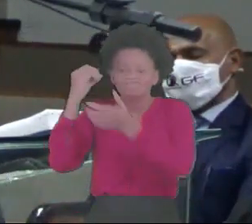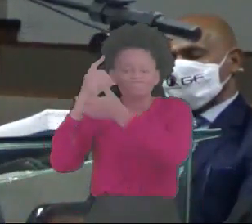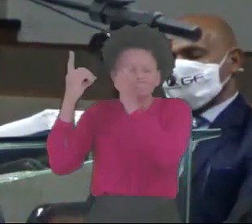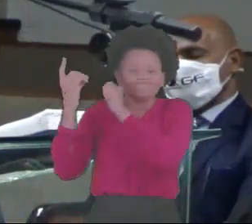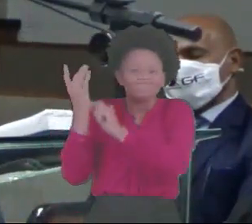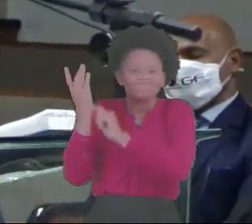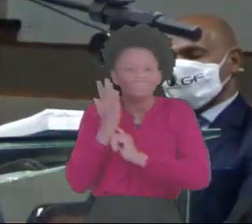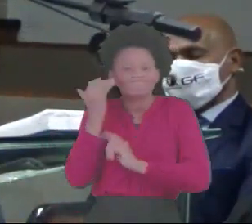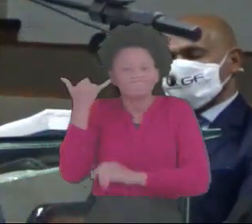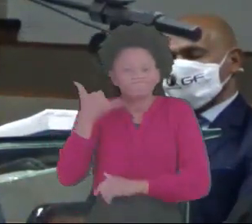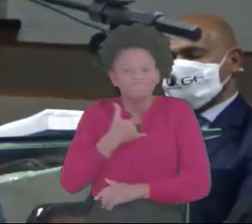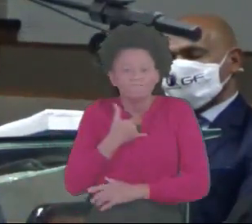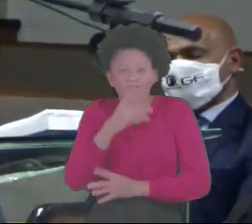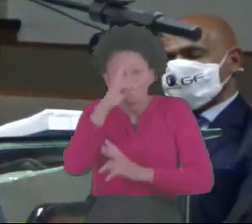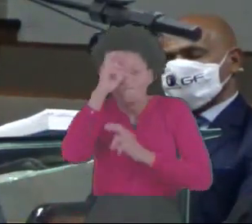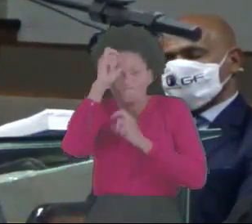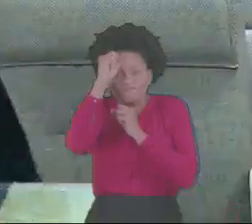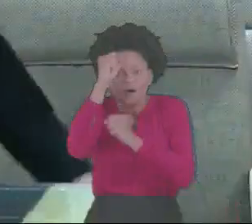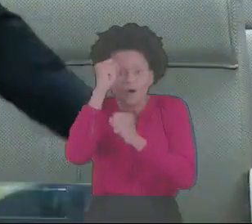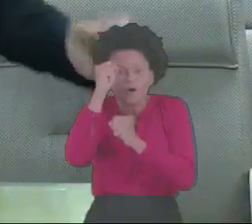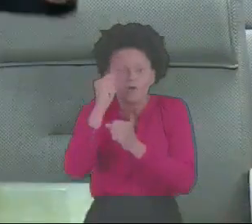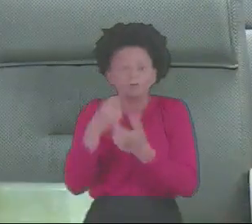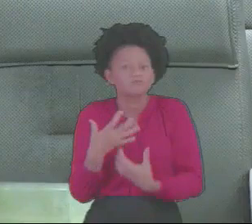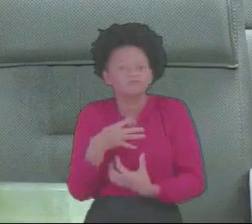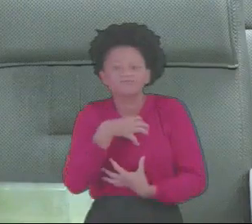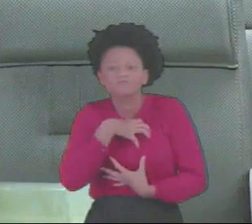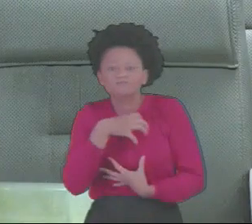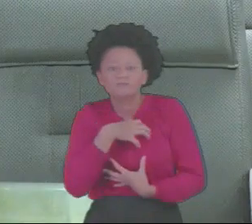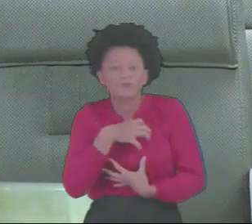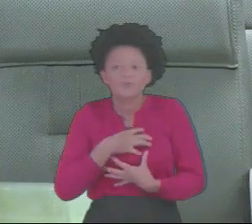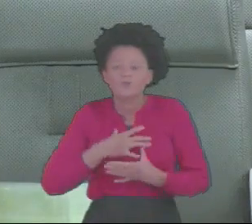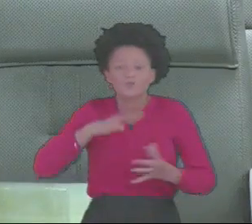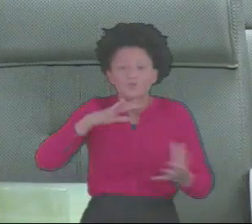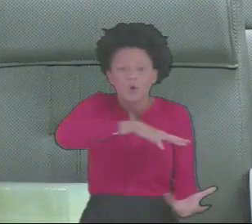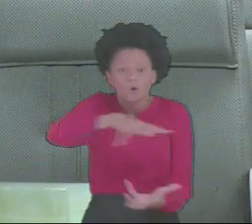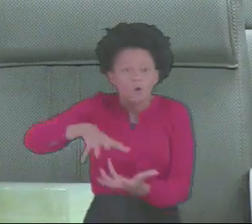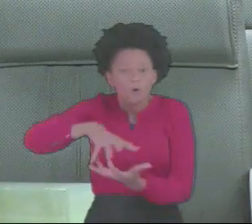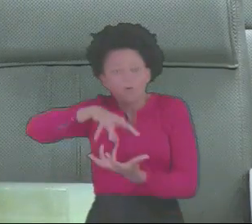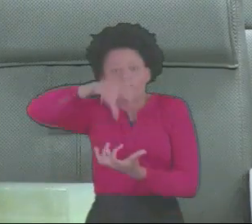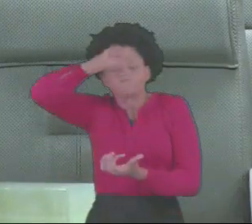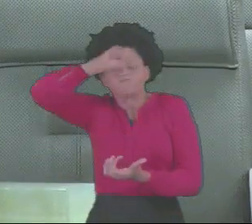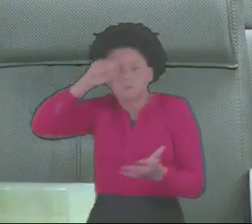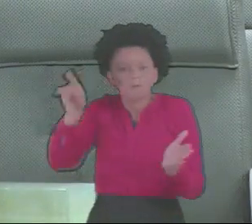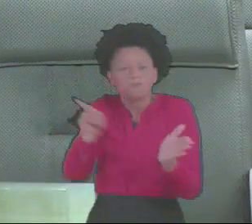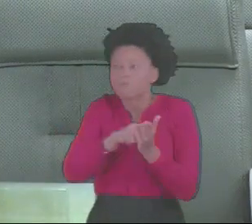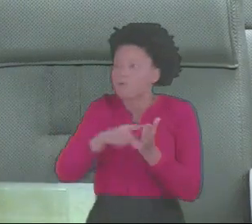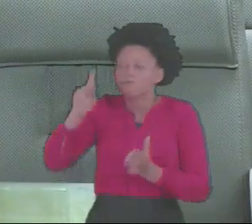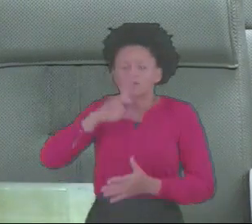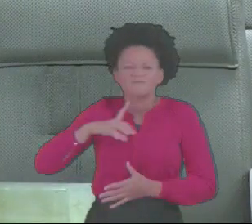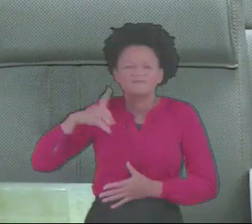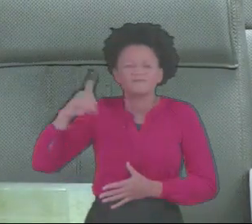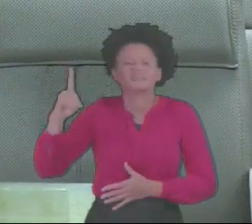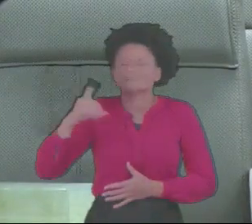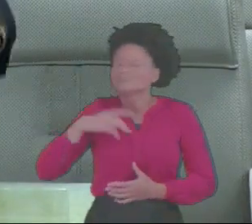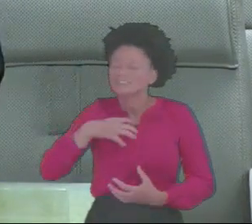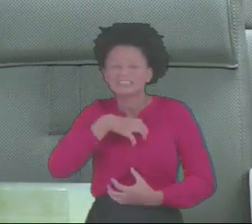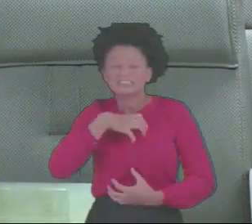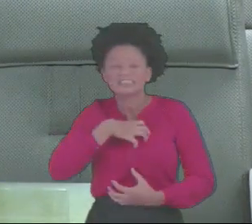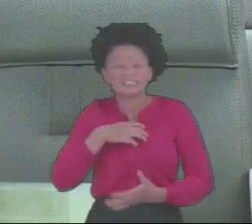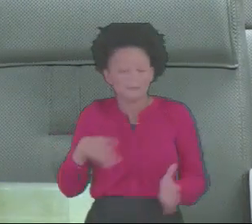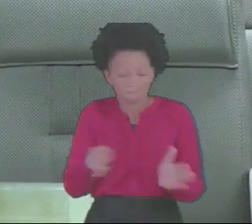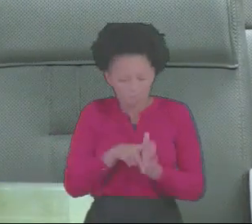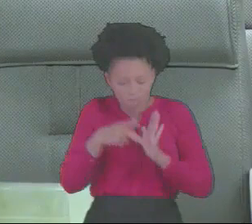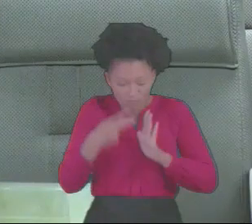planta de Deus que não sentiu sobra natural que habita no meio do